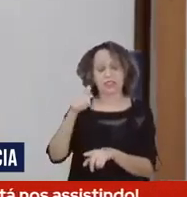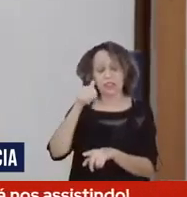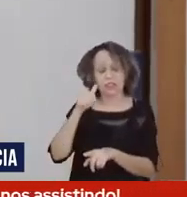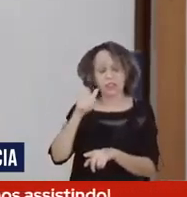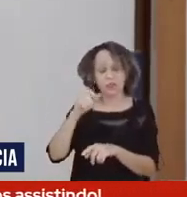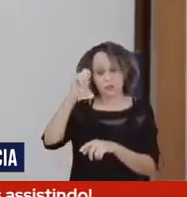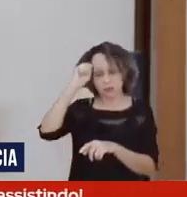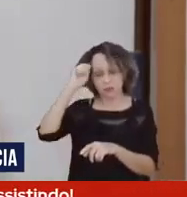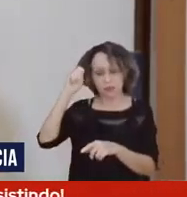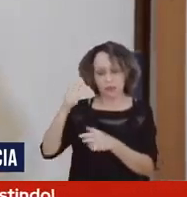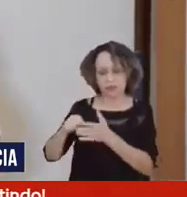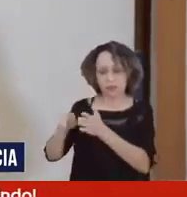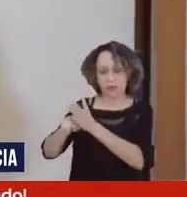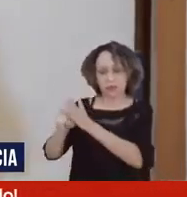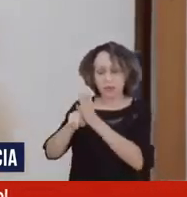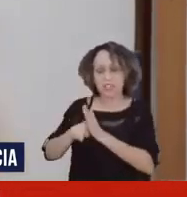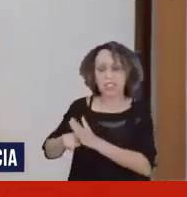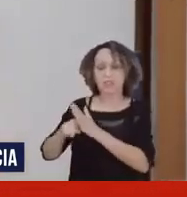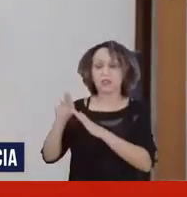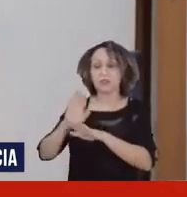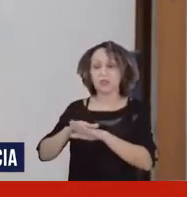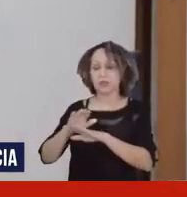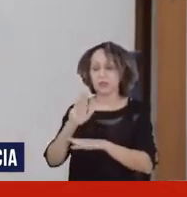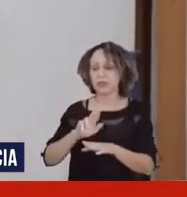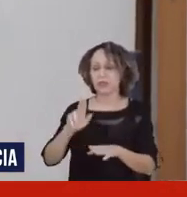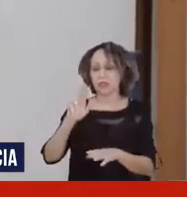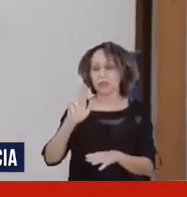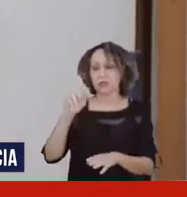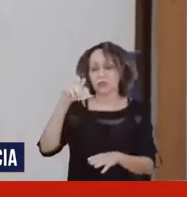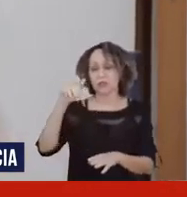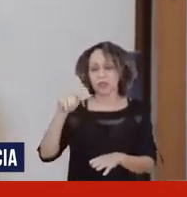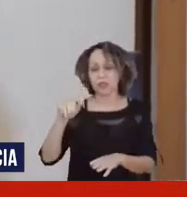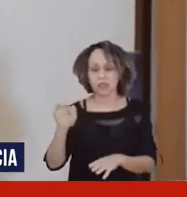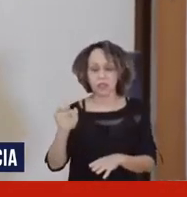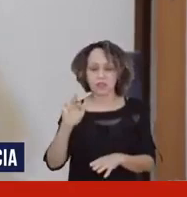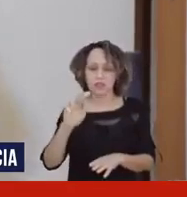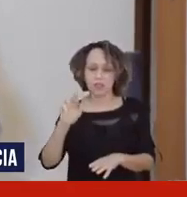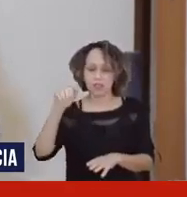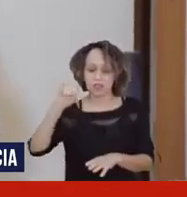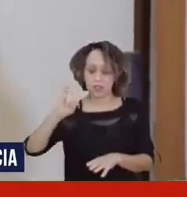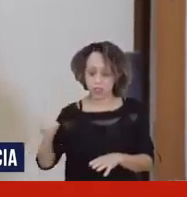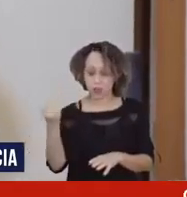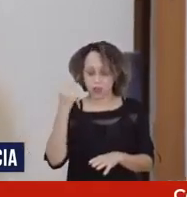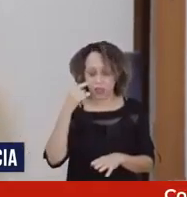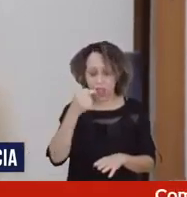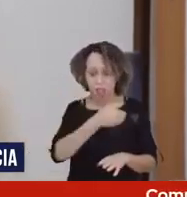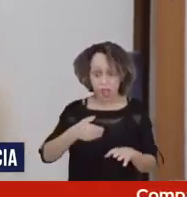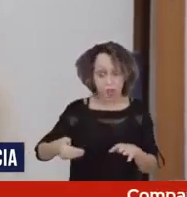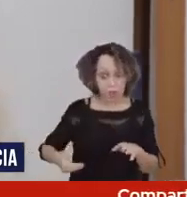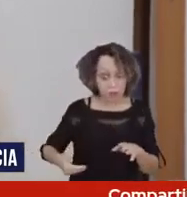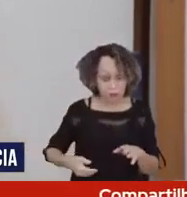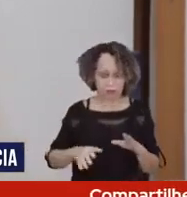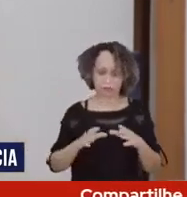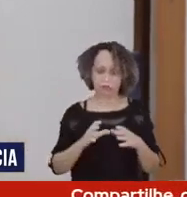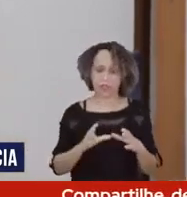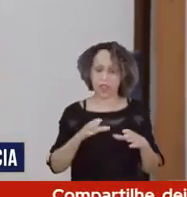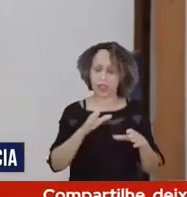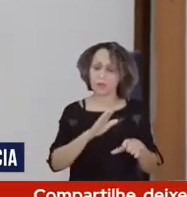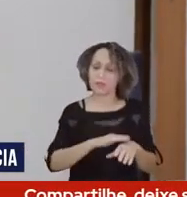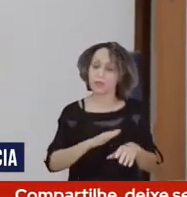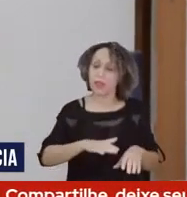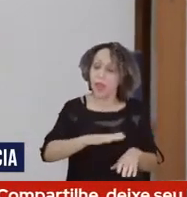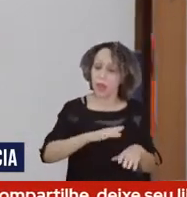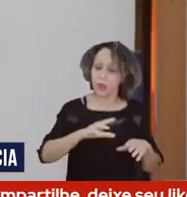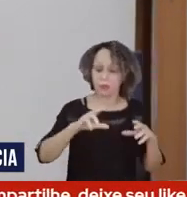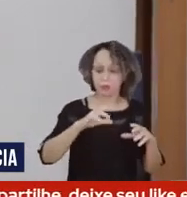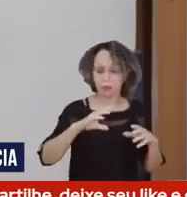Ela tem uma dimensão privada e ela tem uma dimensão pública. Na dimensão privada, ela precisa acumular capital para gerar recursos